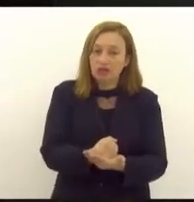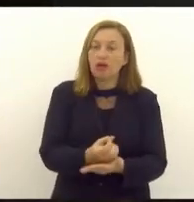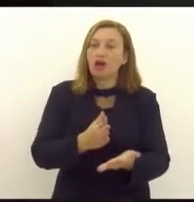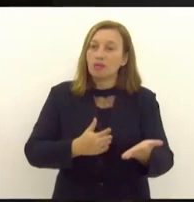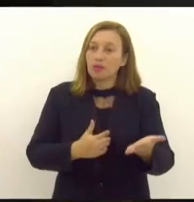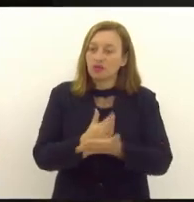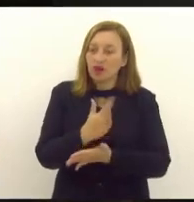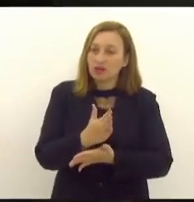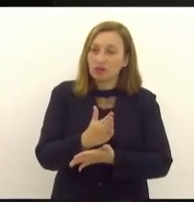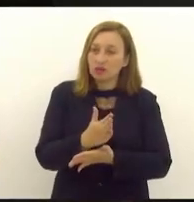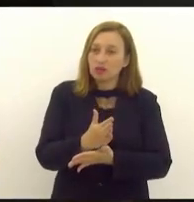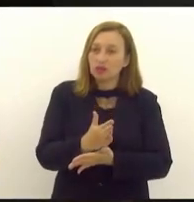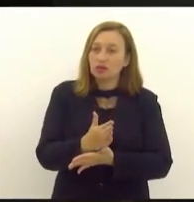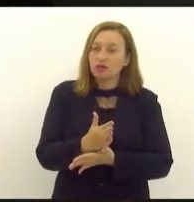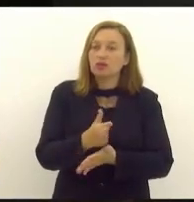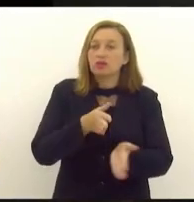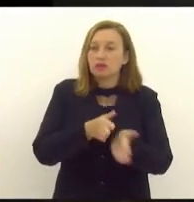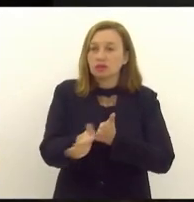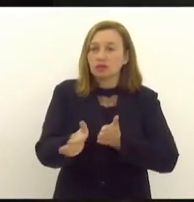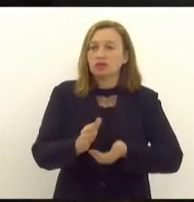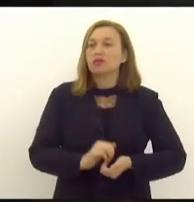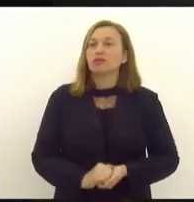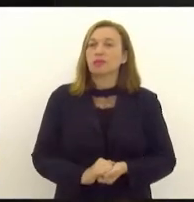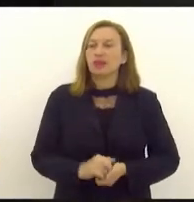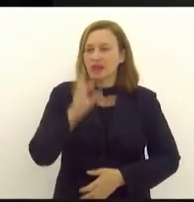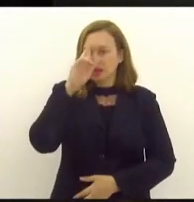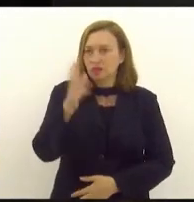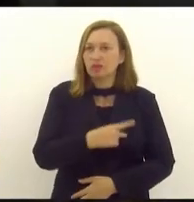como estão aprovado vai autógrafo